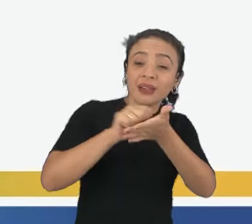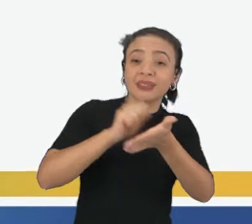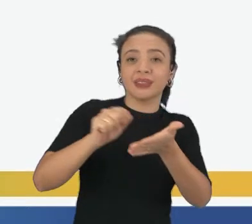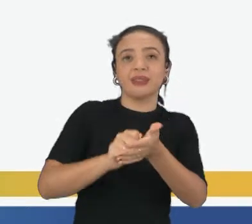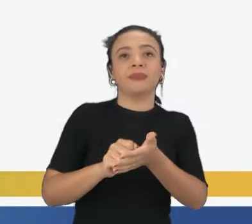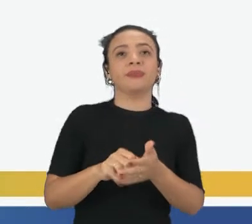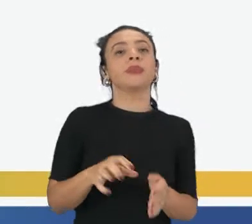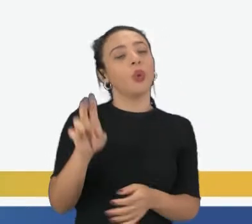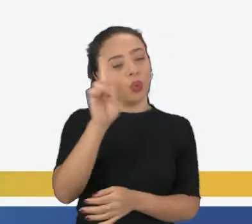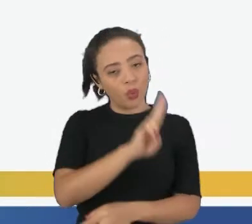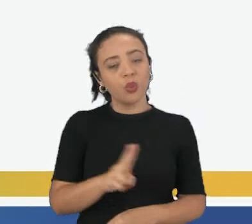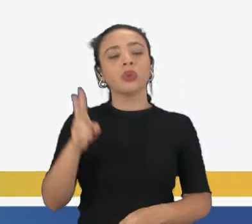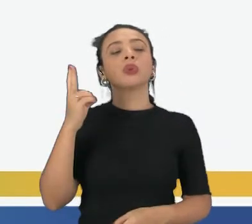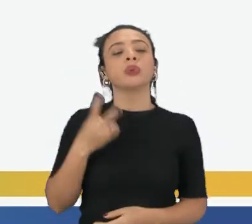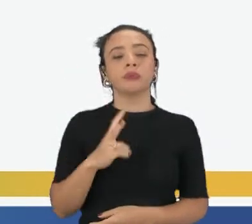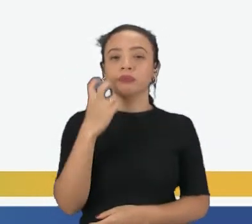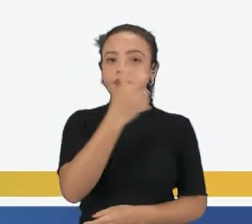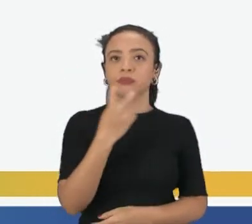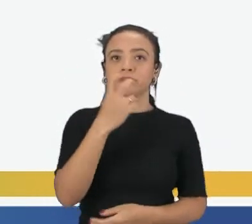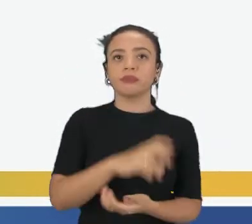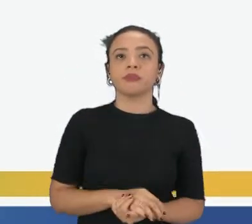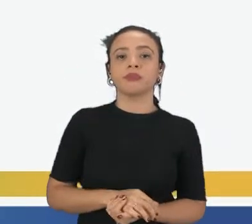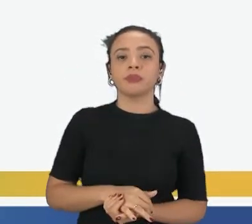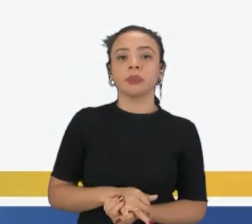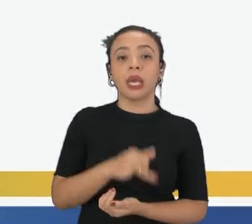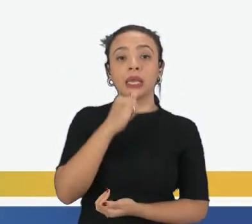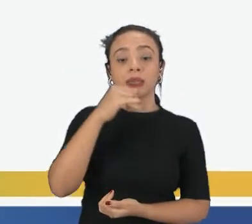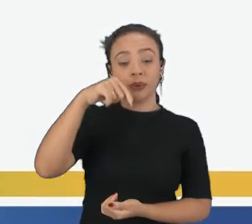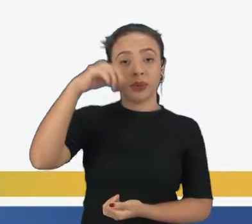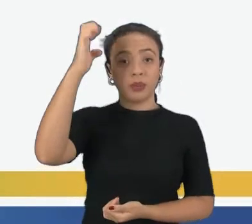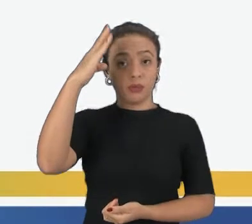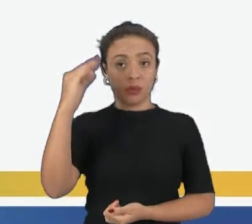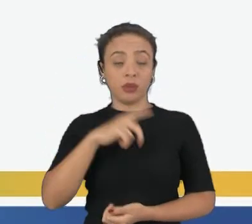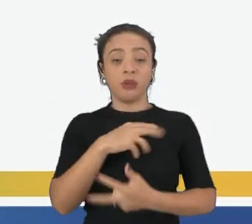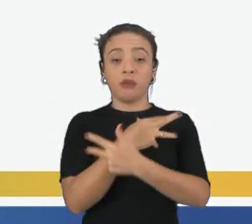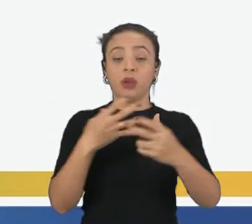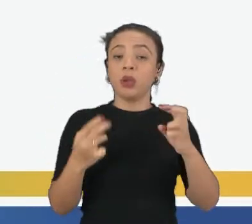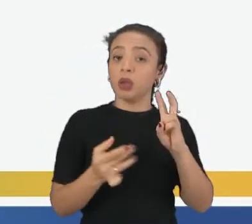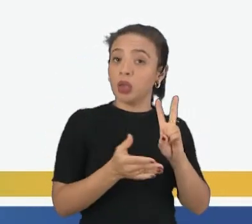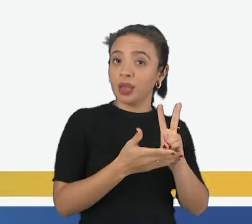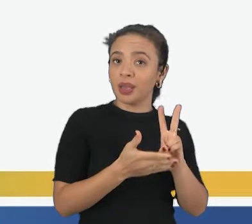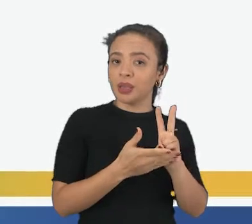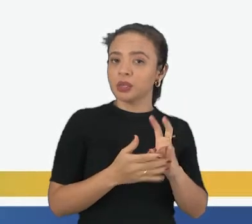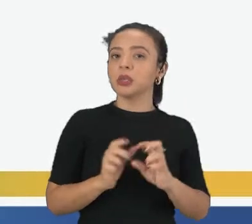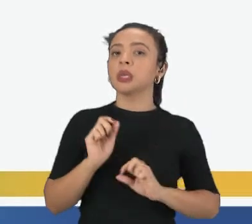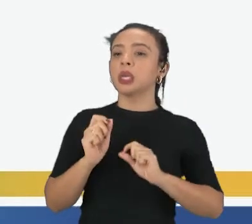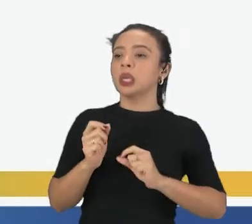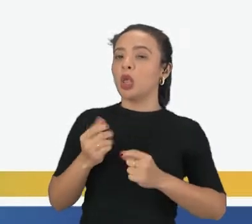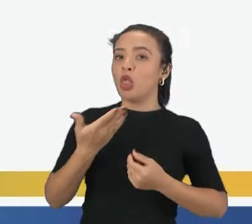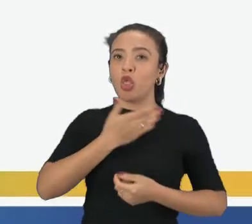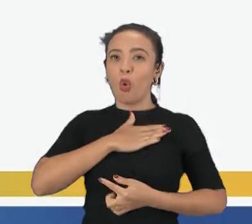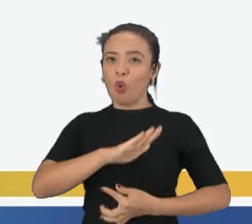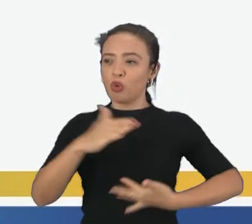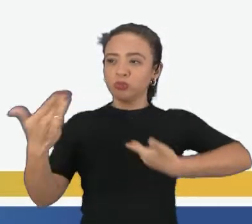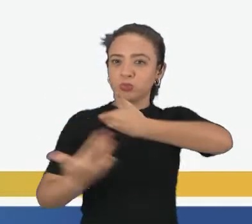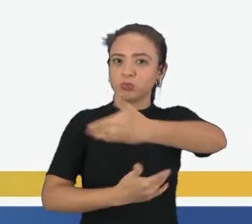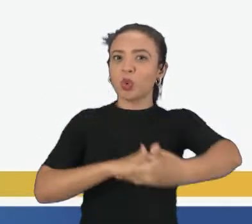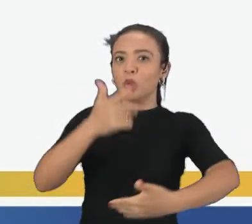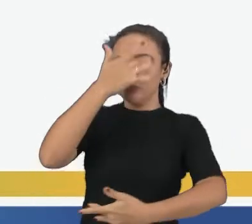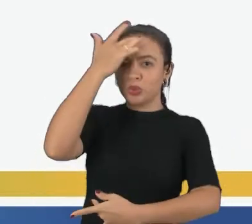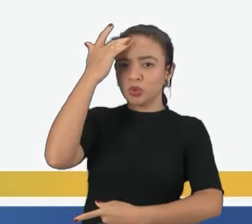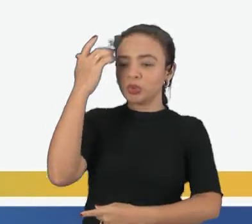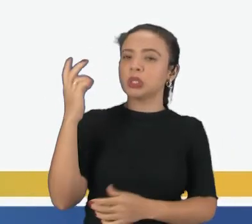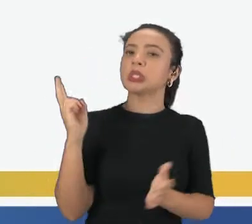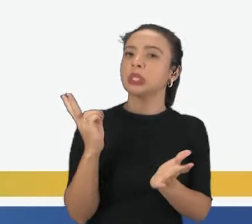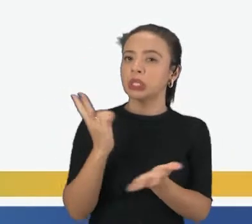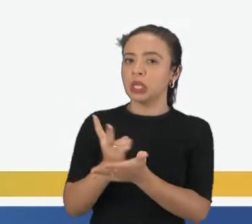a povos ainda não nos conhecemos aqui no nosso país índios que são as redinhas índios que são isolados